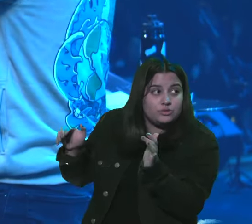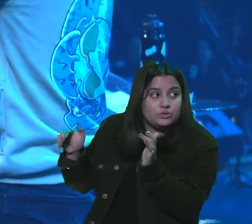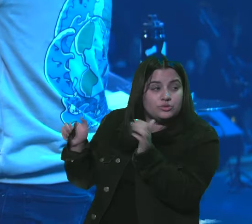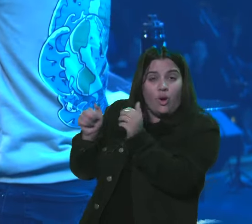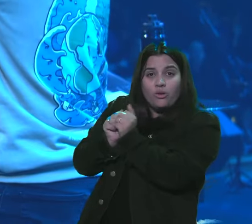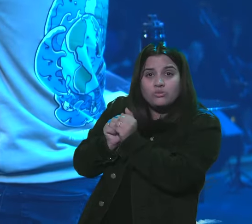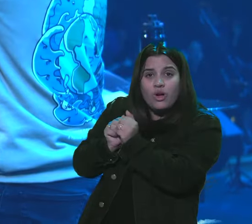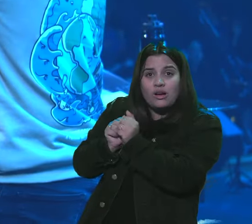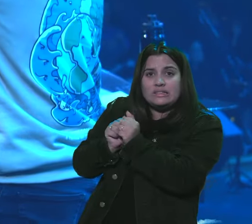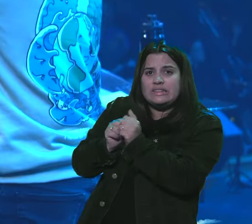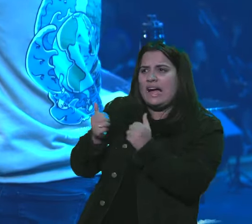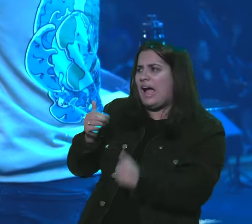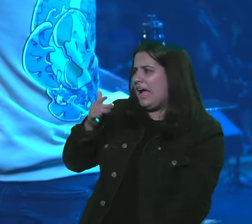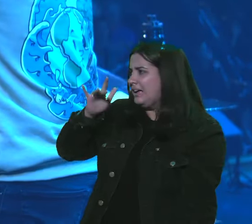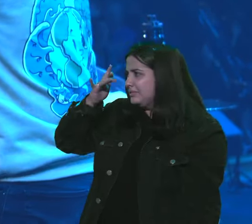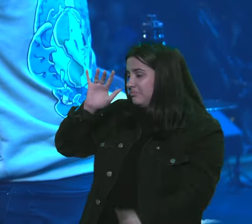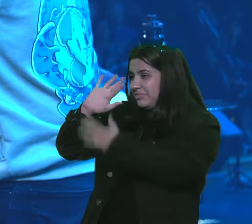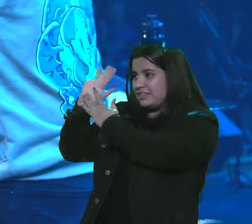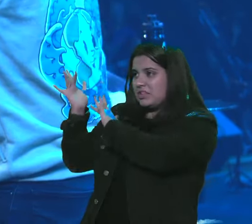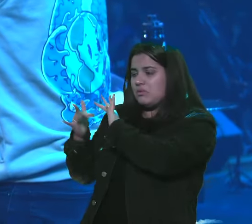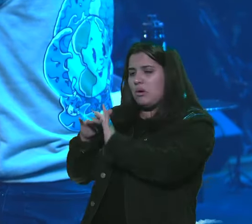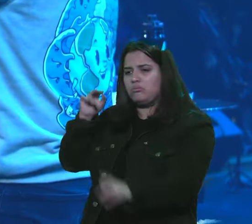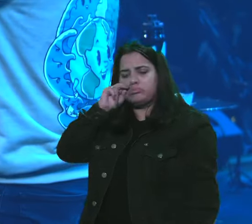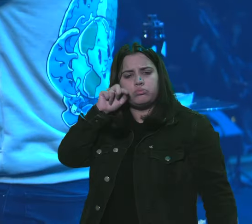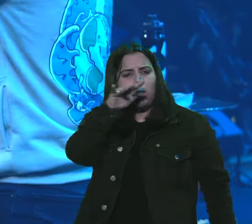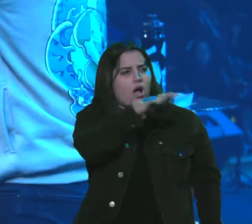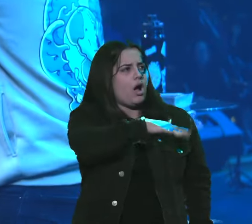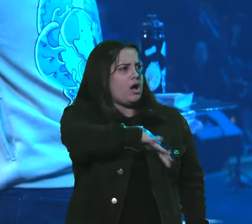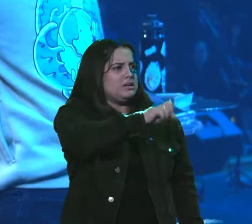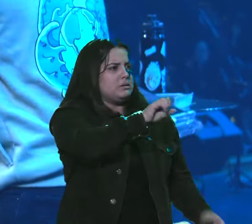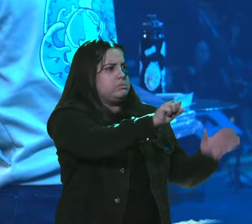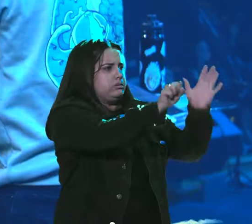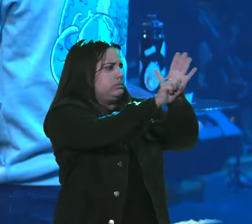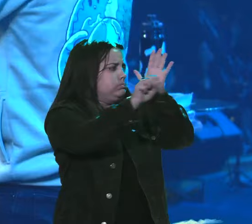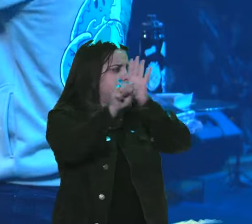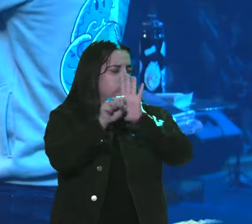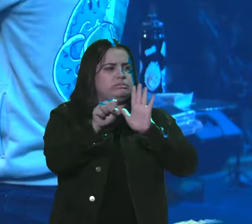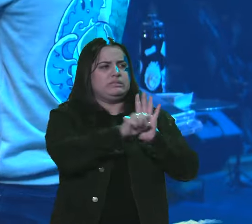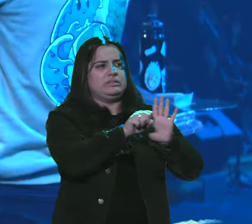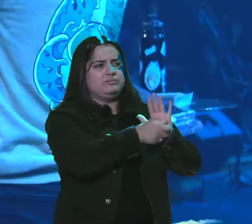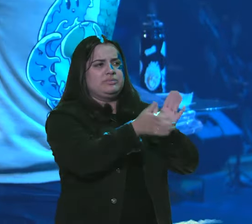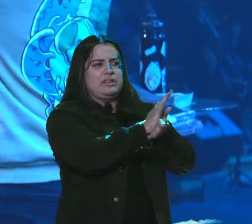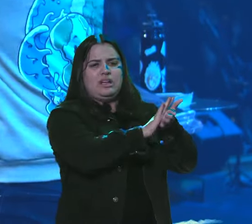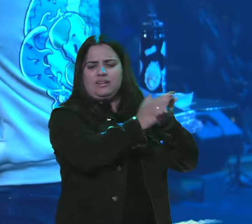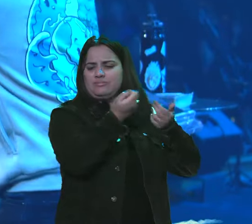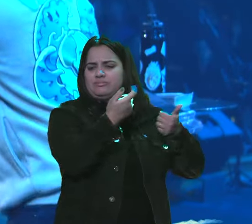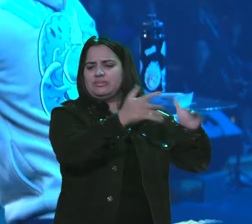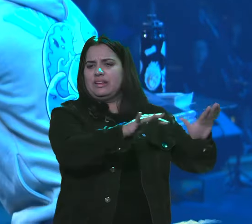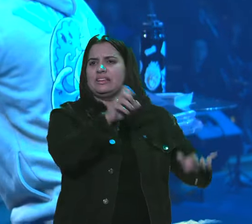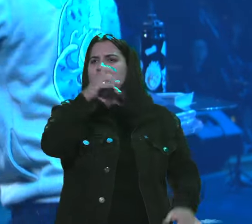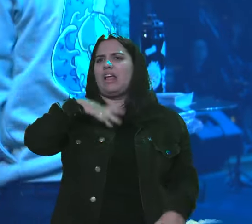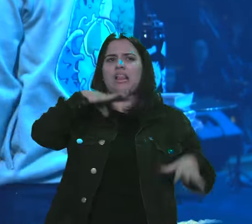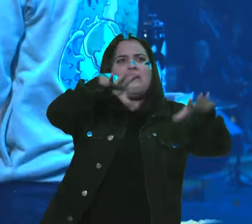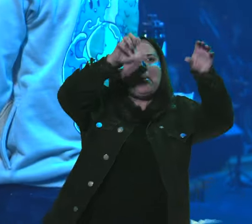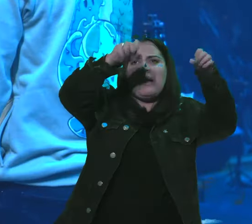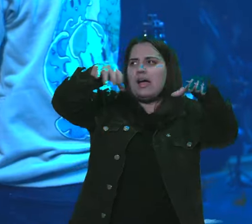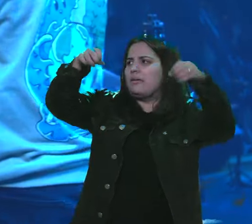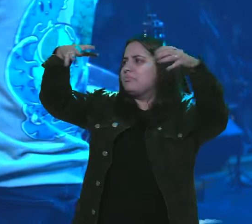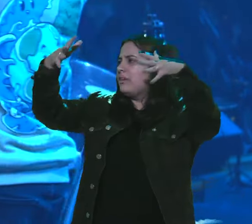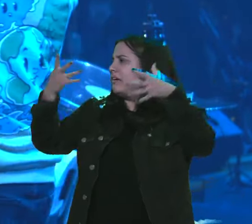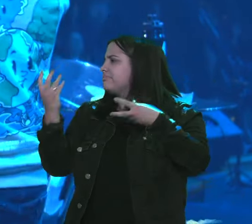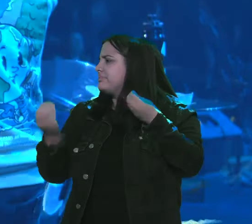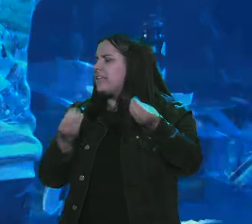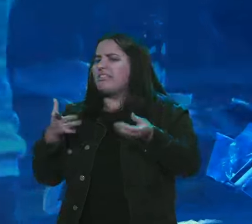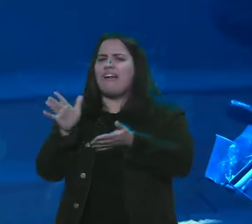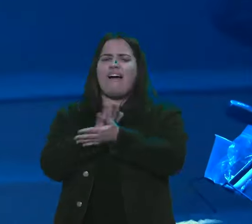títulos, Ele esquece se esse lugar está cheio ou se ele está vazio, Ele esquece se a luz está acesa ou se ela está